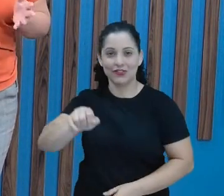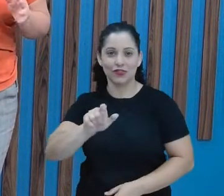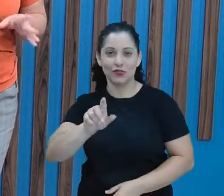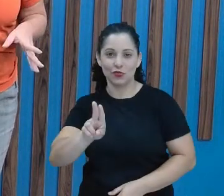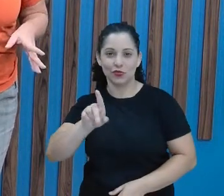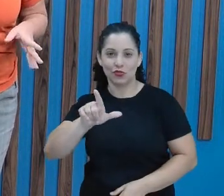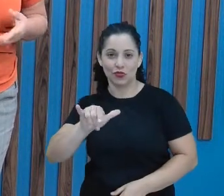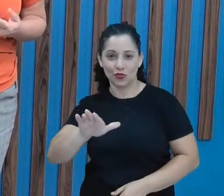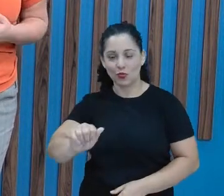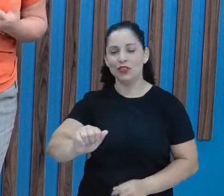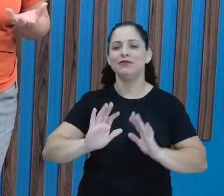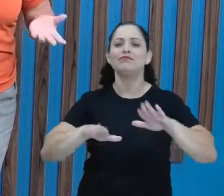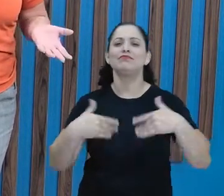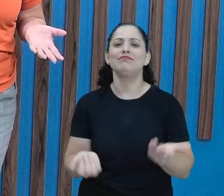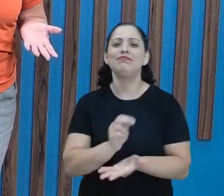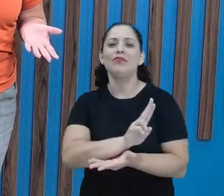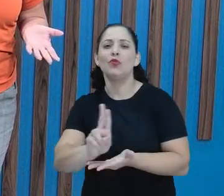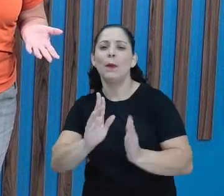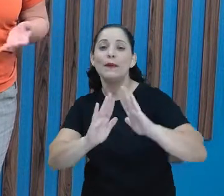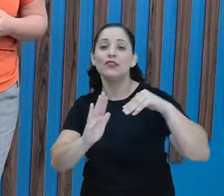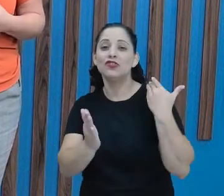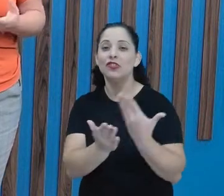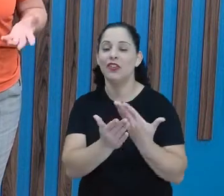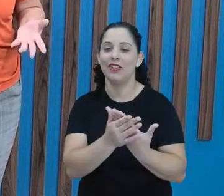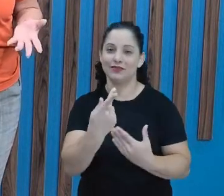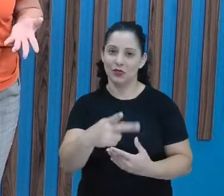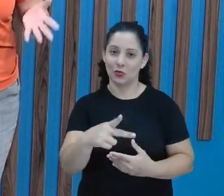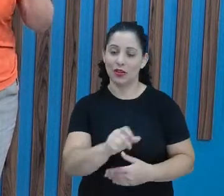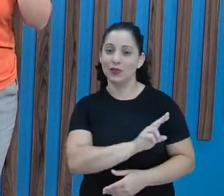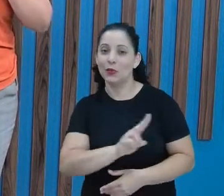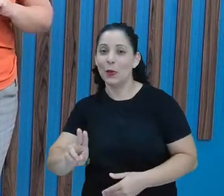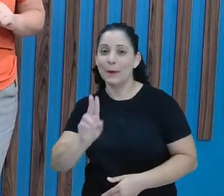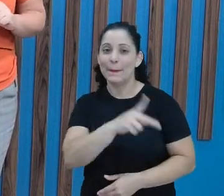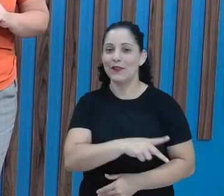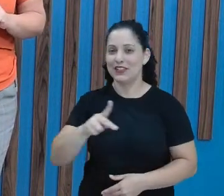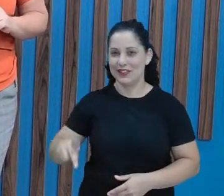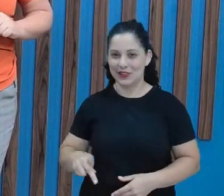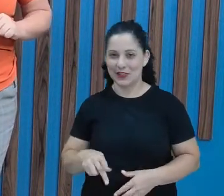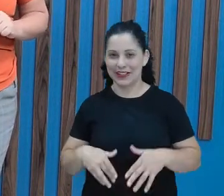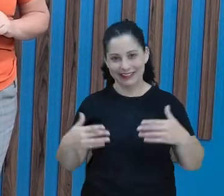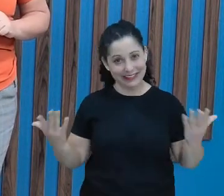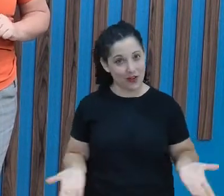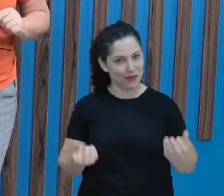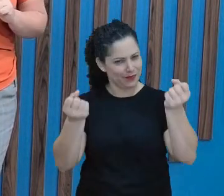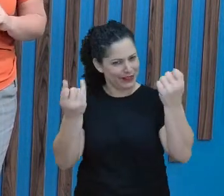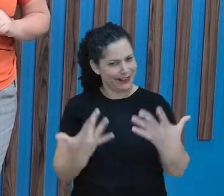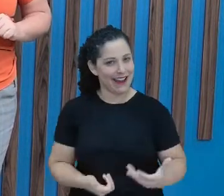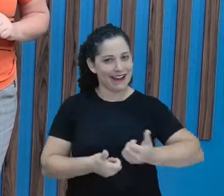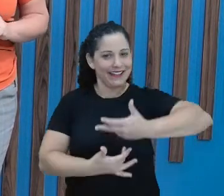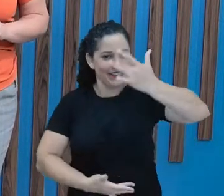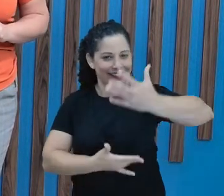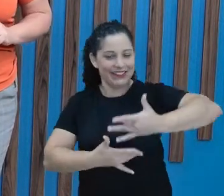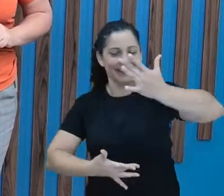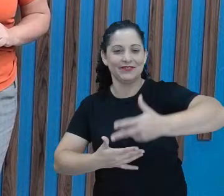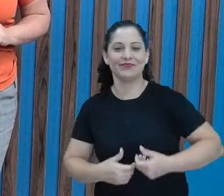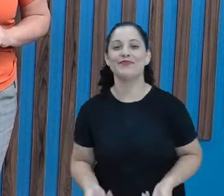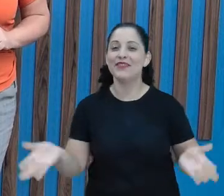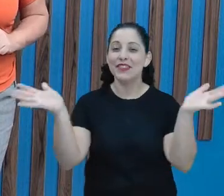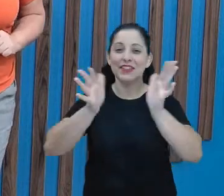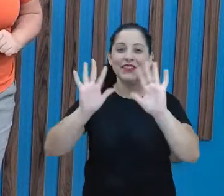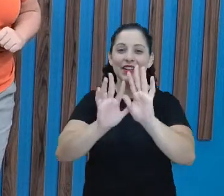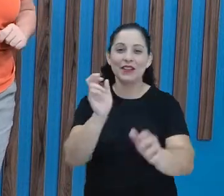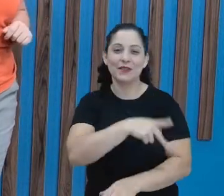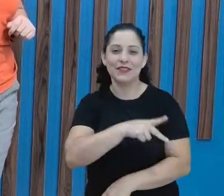presente. Júlia, qual é o nome da tua escola? Qual é o nome da tua professora? Fala aí com a gente, vamos dar um olá para a professora